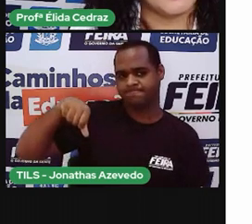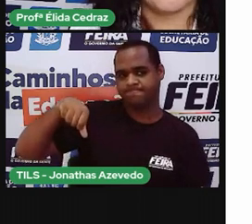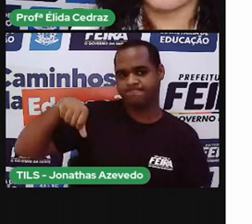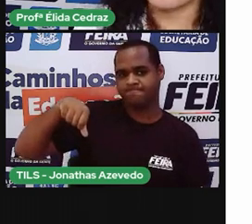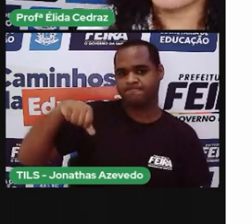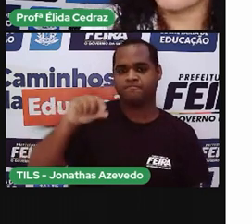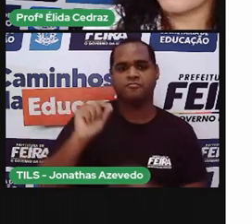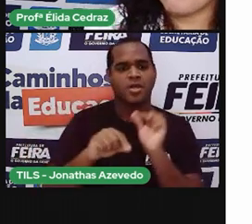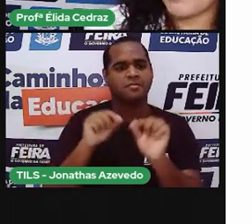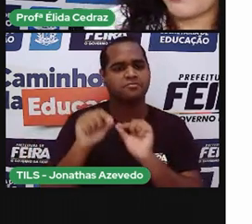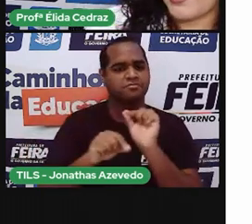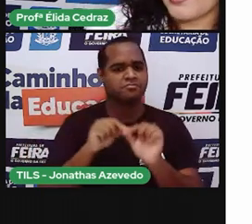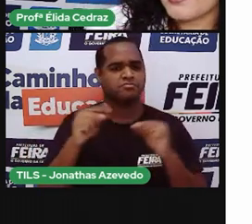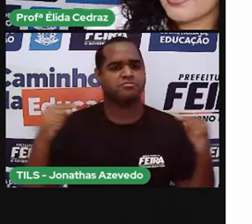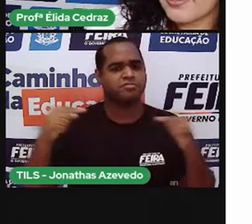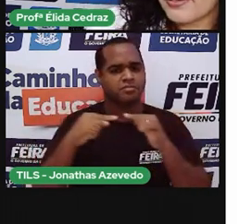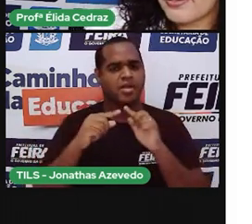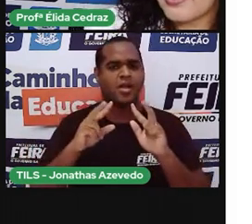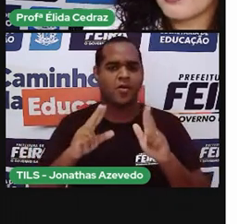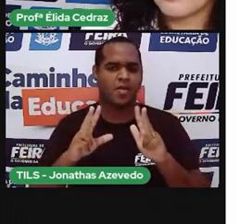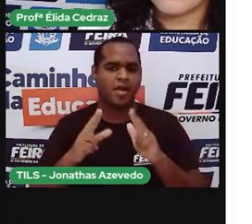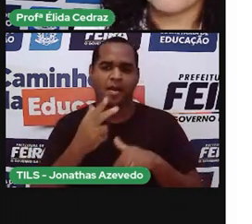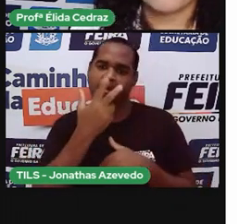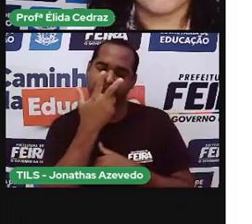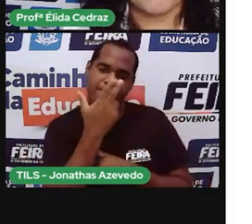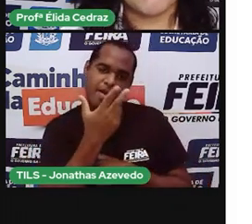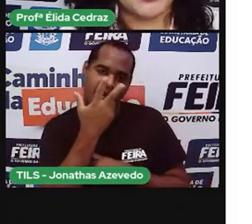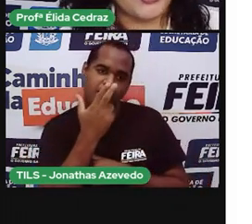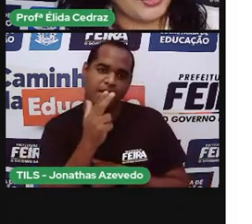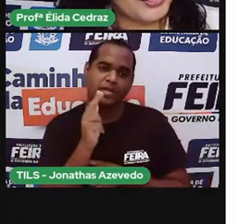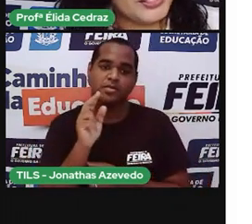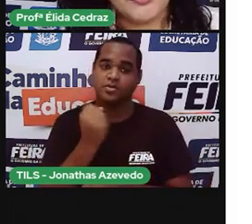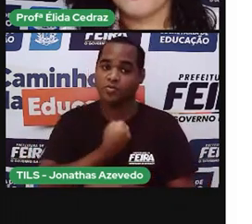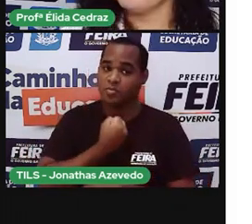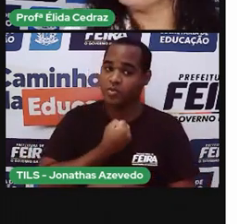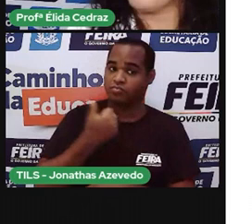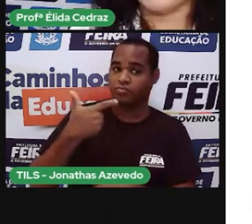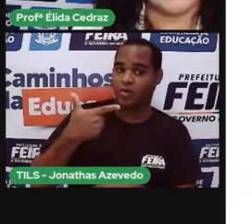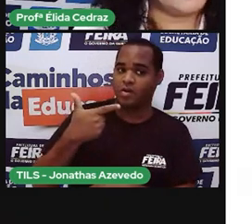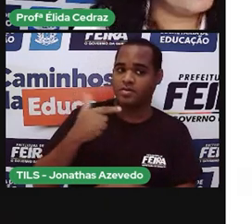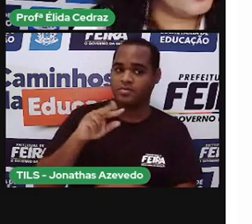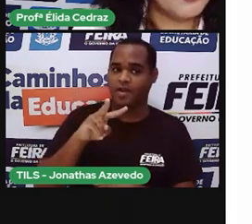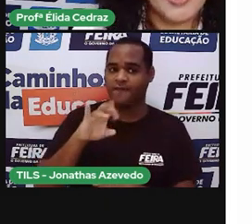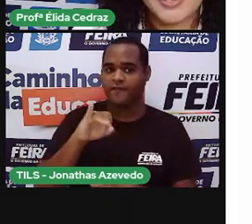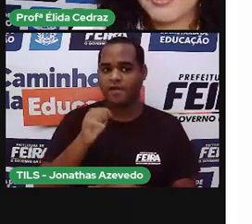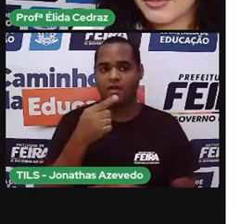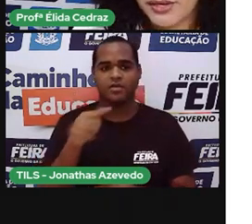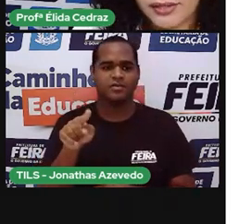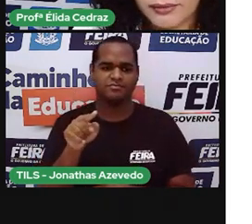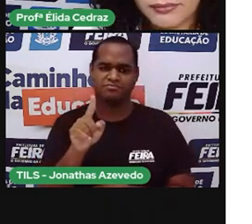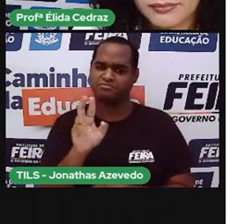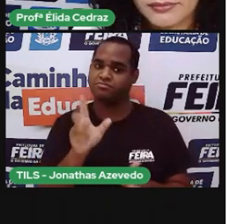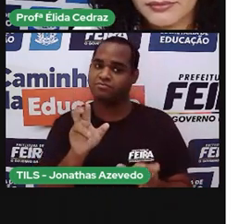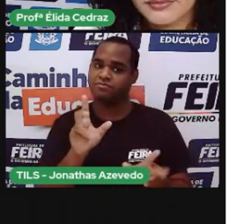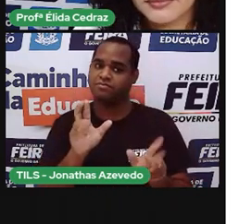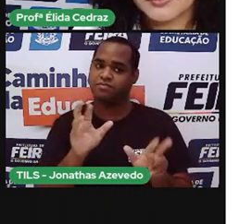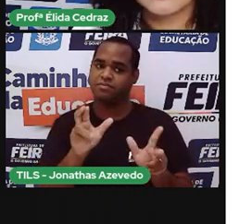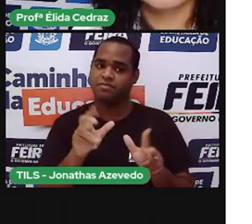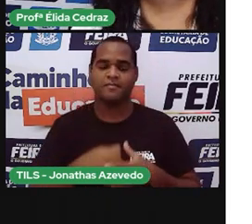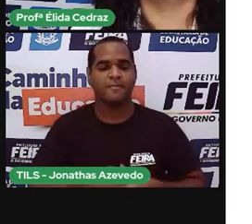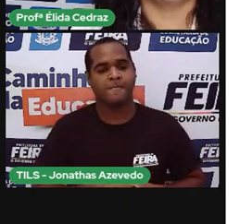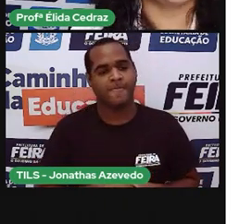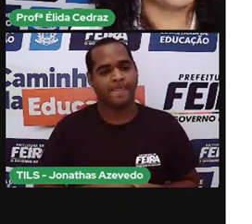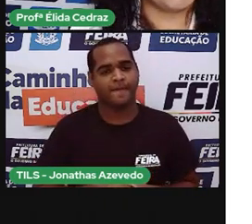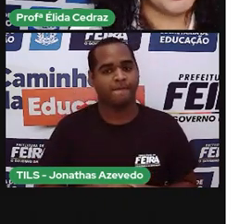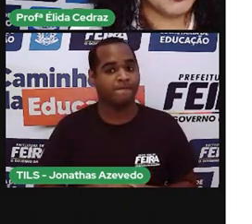novo e ele parece com violão nas ele não é um violão